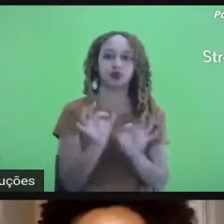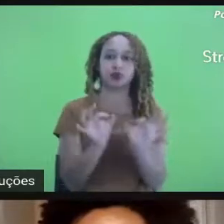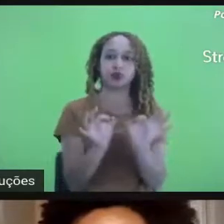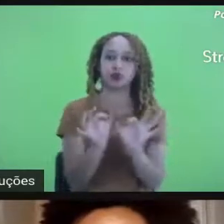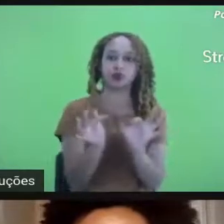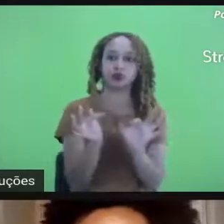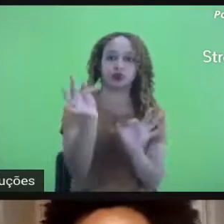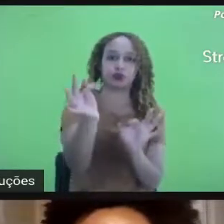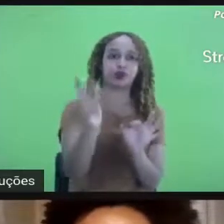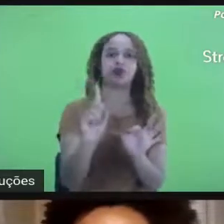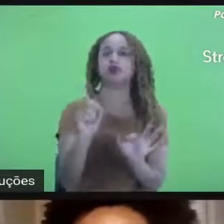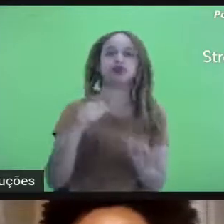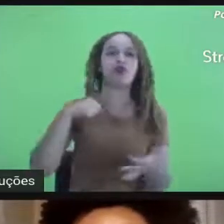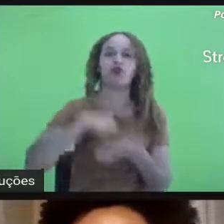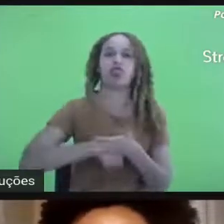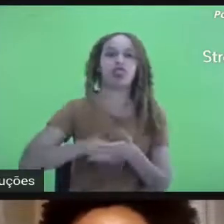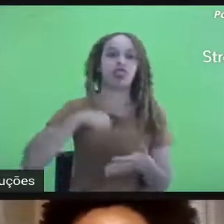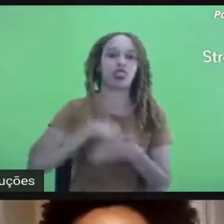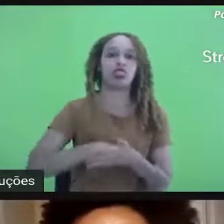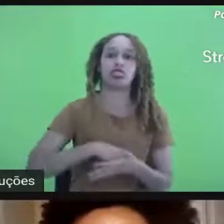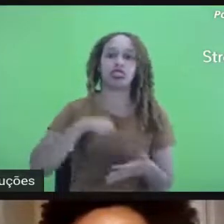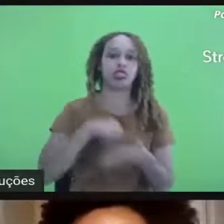não somente um combate...